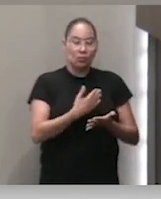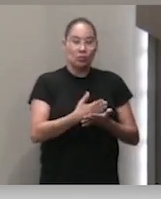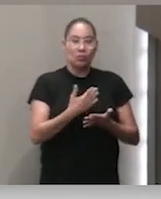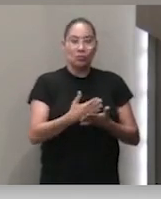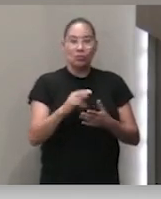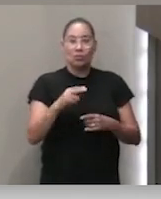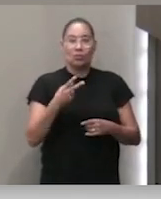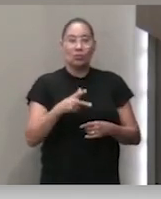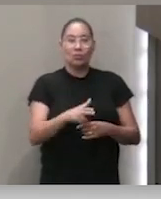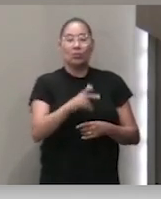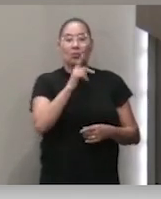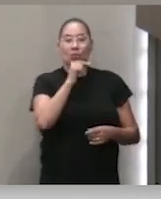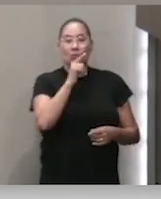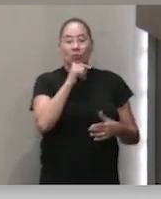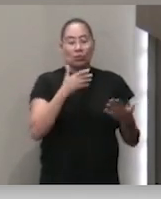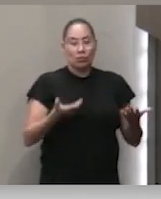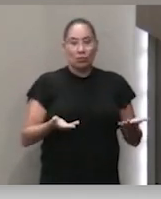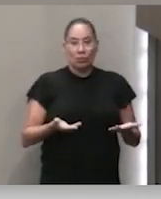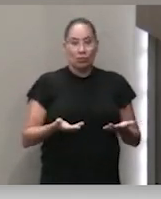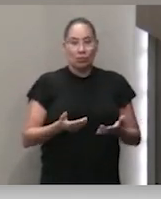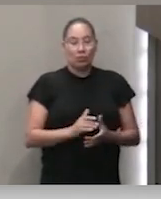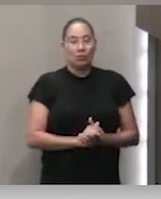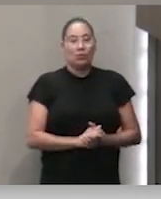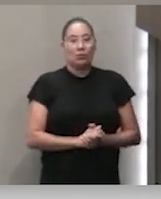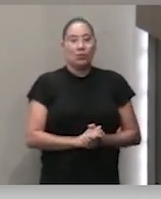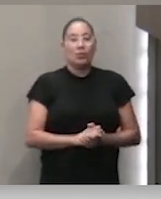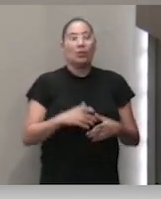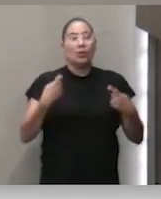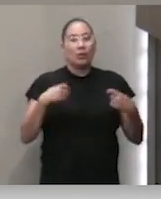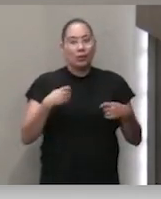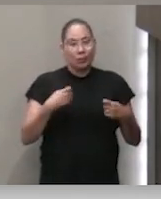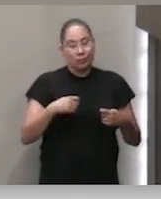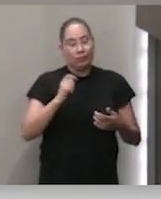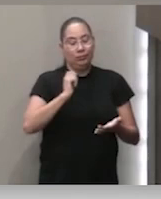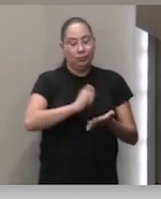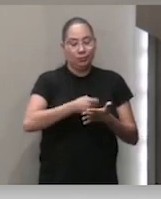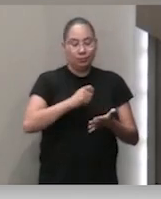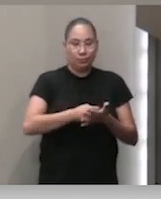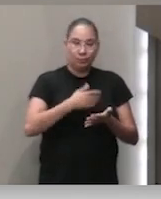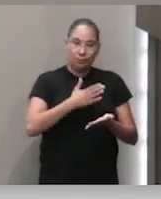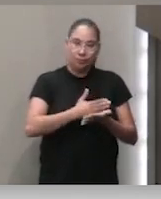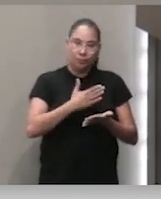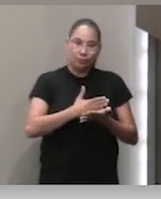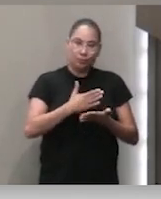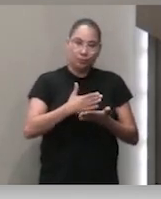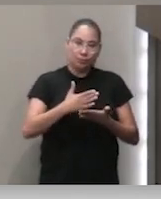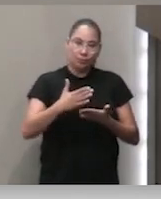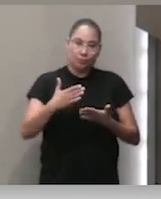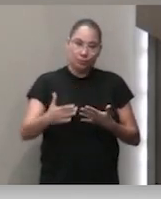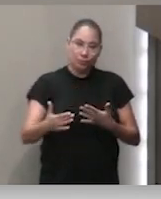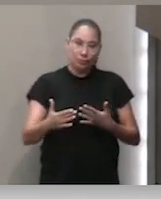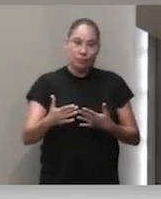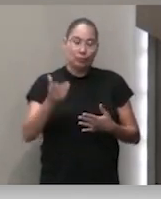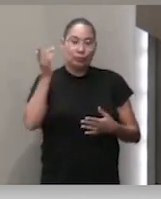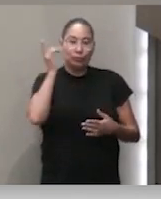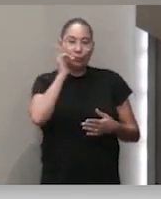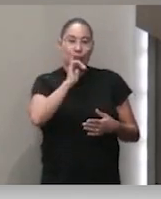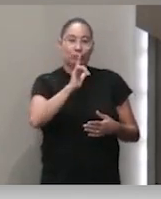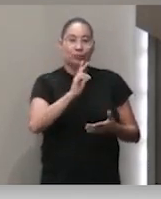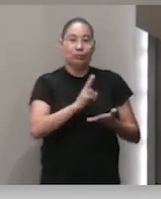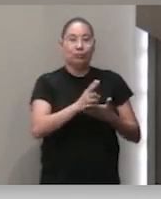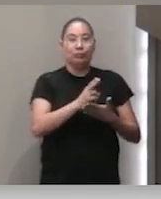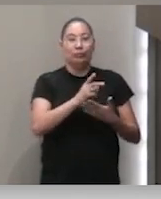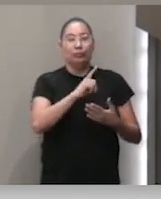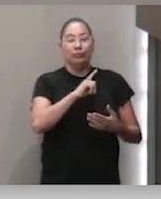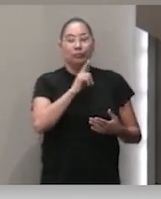iam cortar a água dela e ia ficar sem água. Então ela teve que se sujeitar, se submeter ao parcelamento para pelo menos continuar